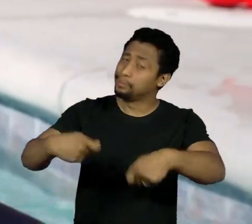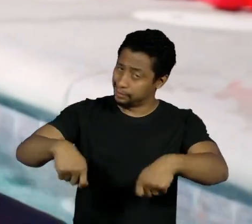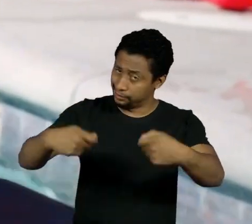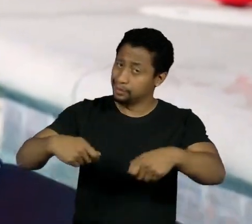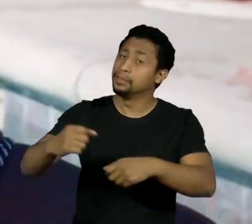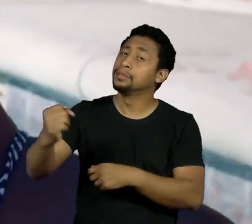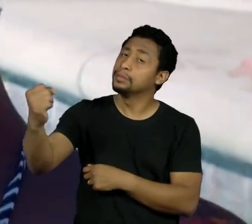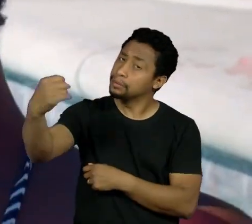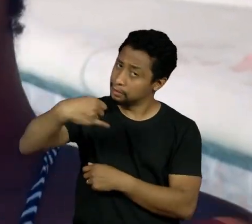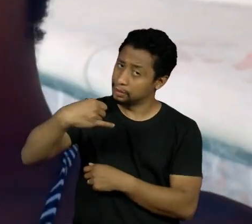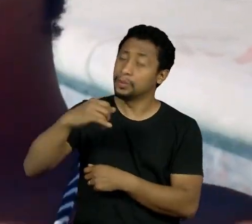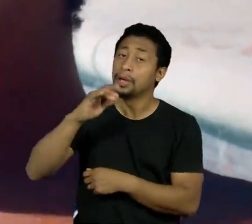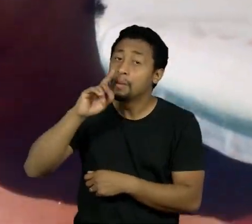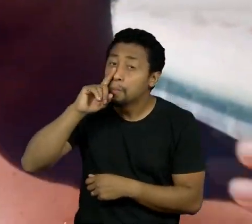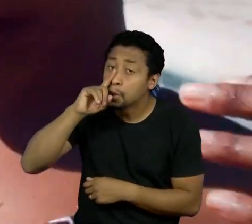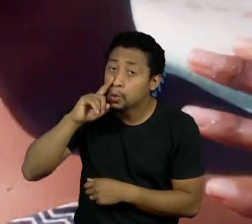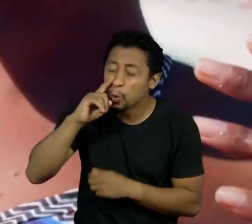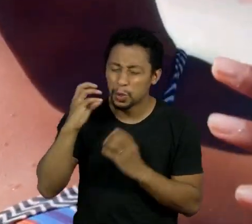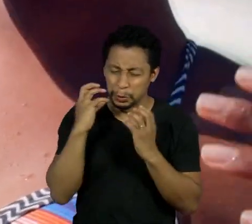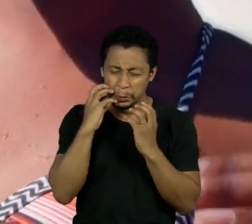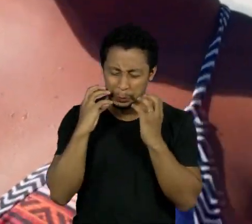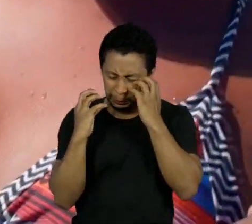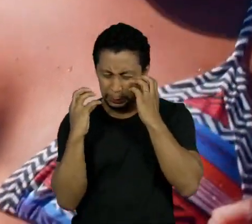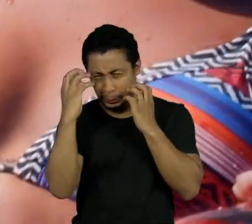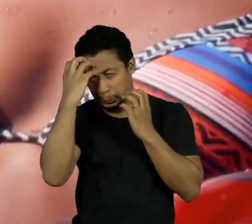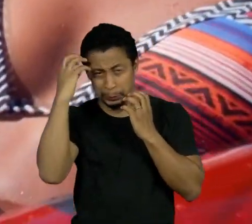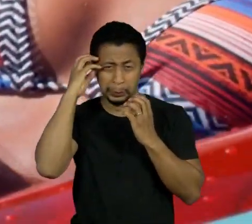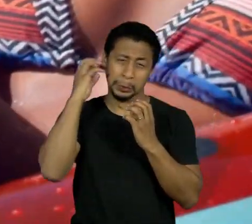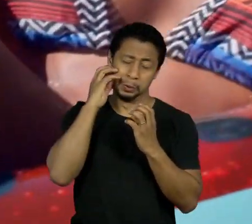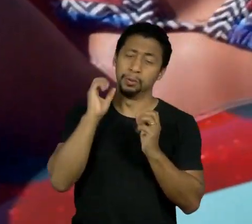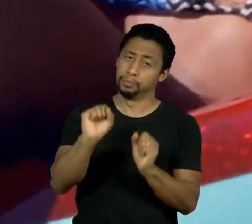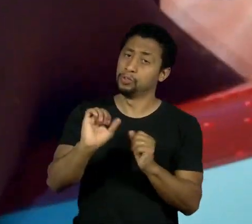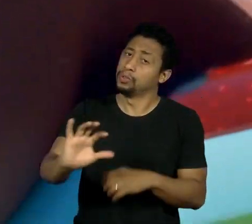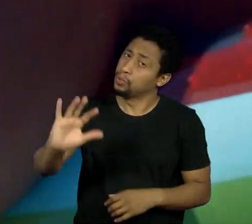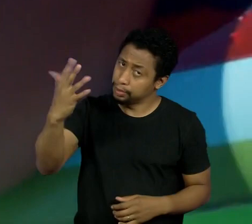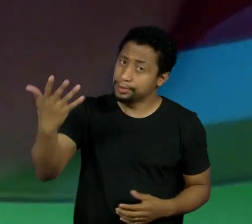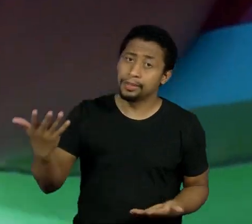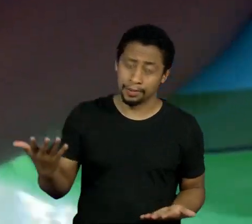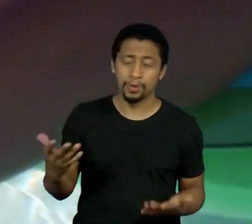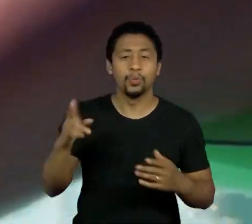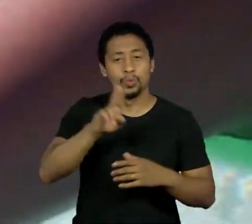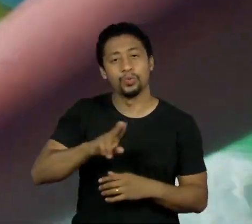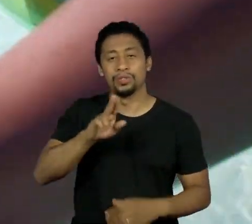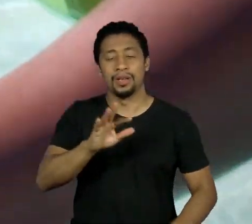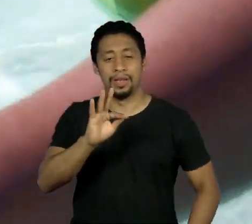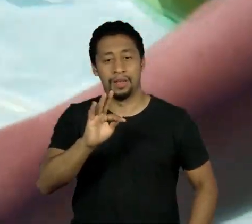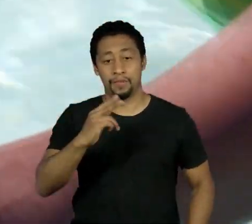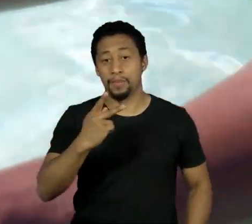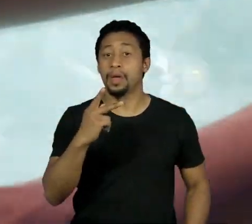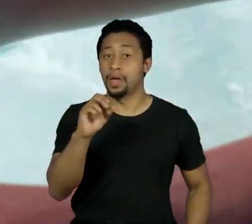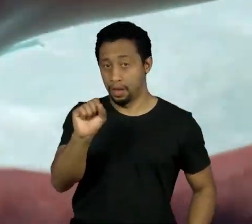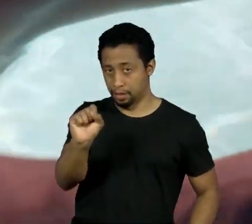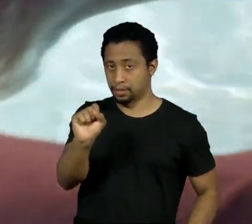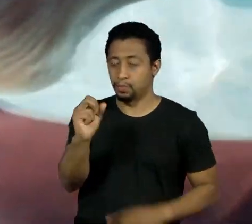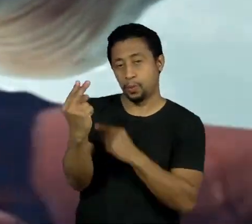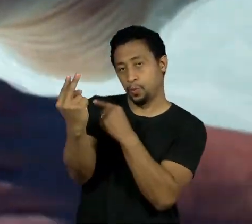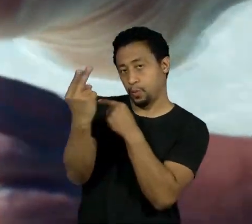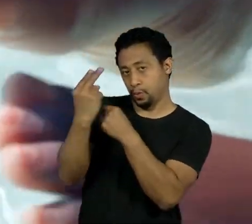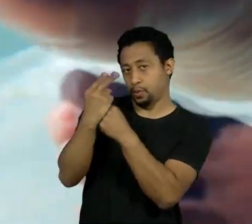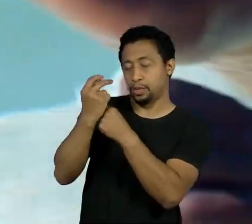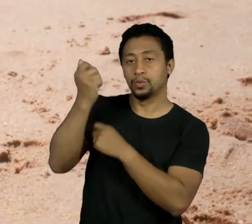ser voltados para isso. É o fator de proteção solar, né, o famoso FPS. Quando a gente fala da